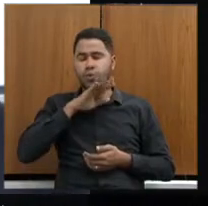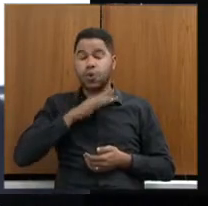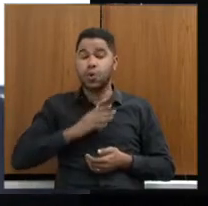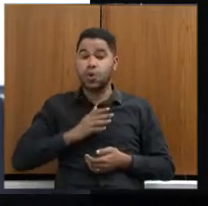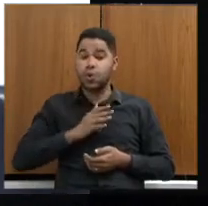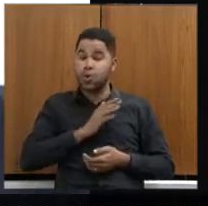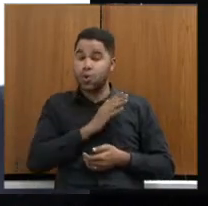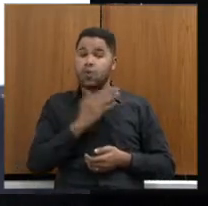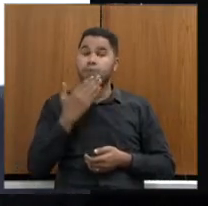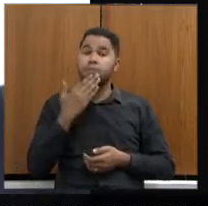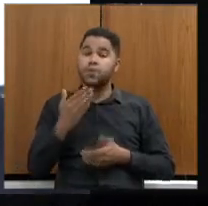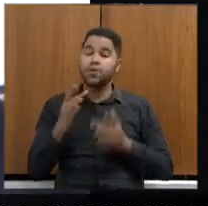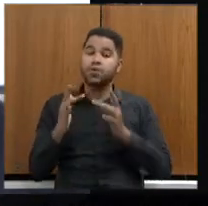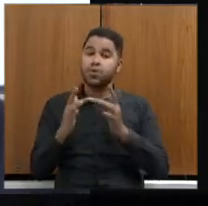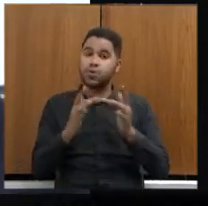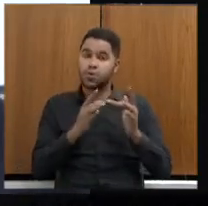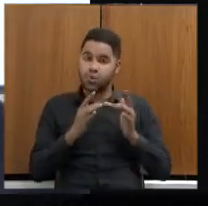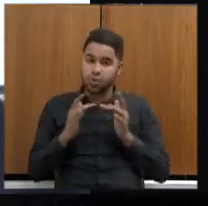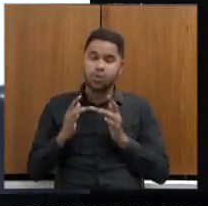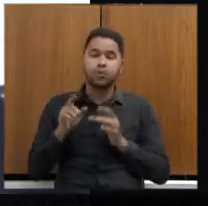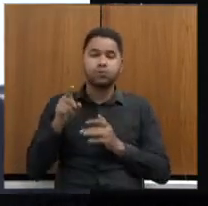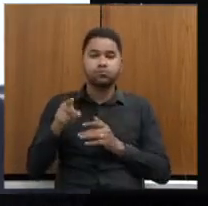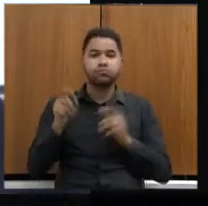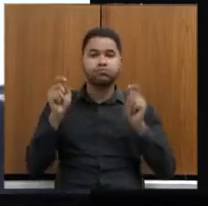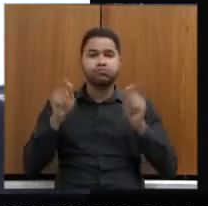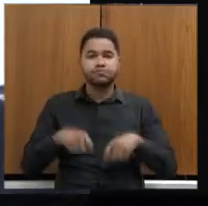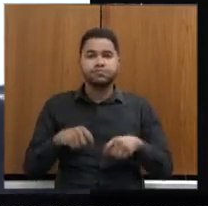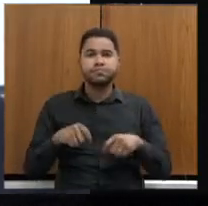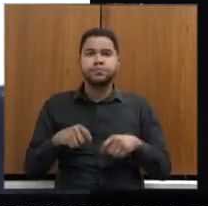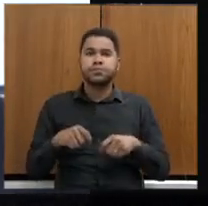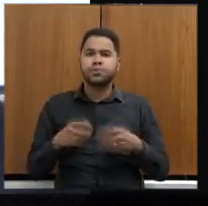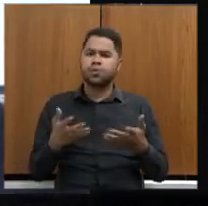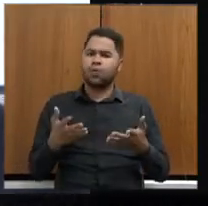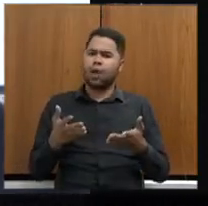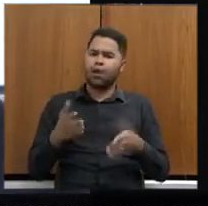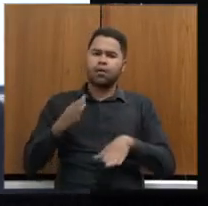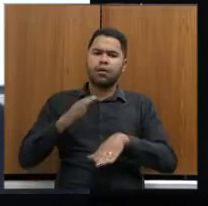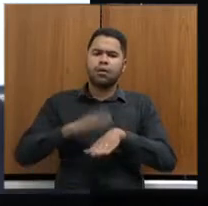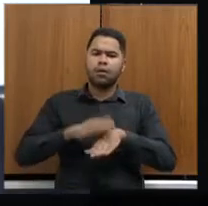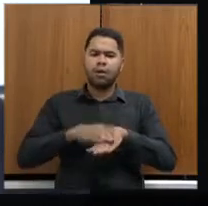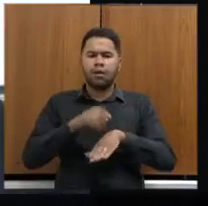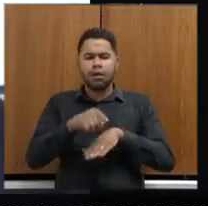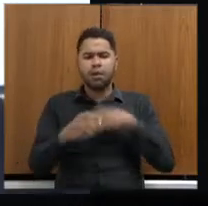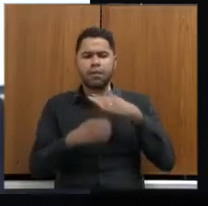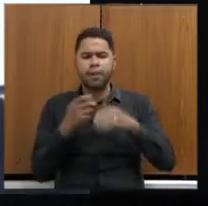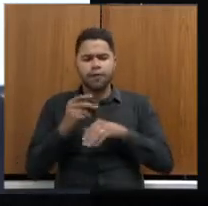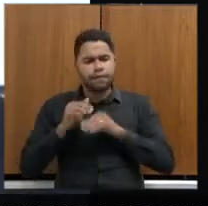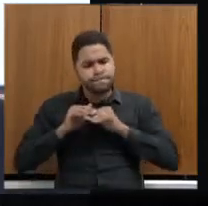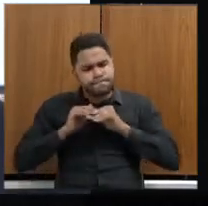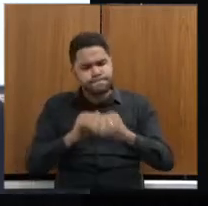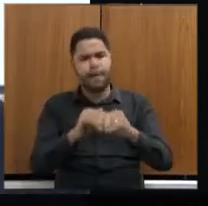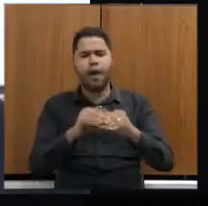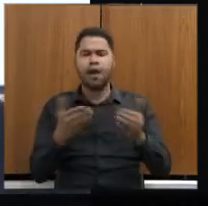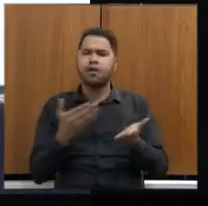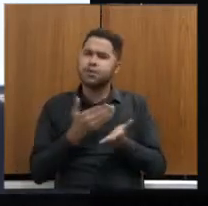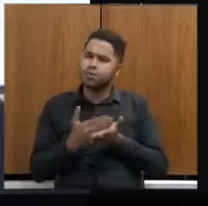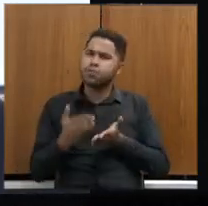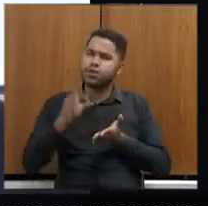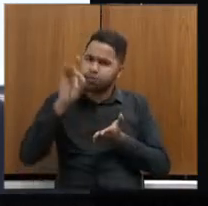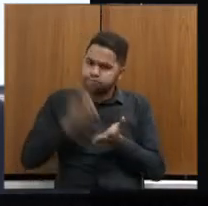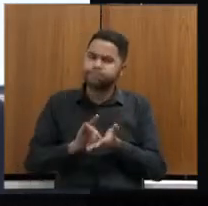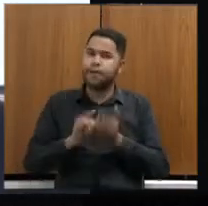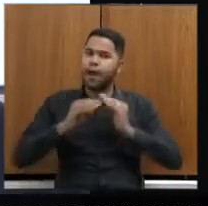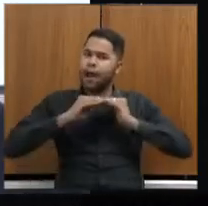que entre em contato com esse isso para que gosta dá um aperto nessa empresa e começar a te falar o recapeamento